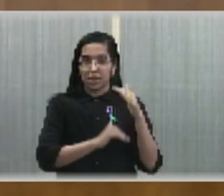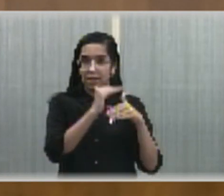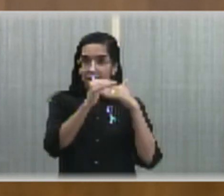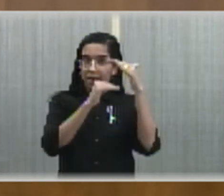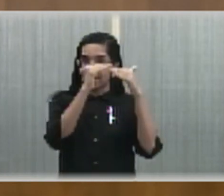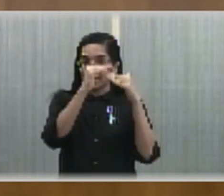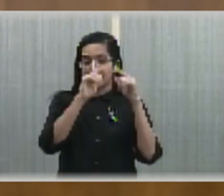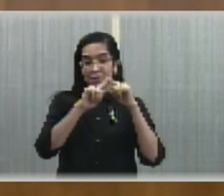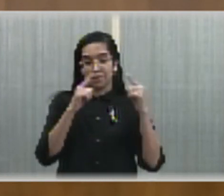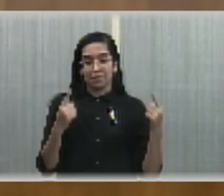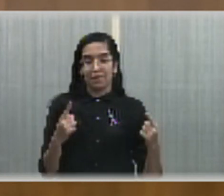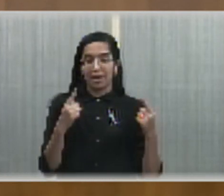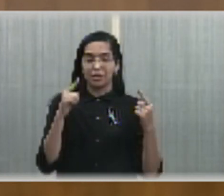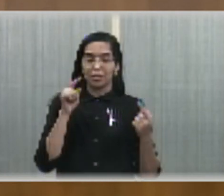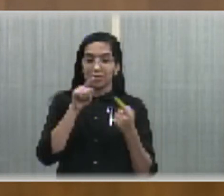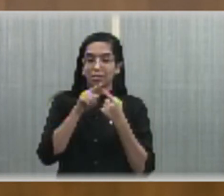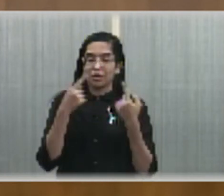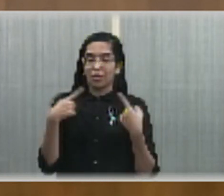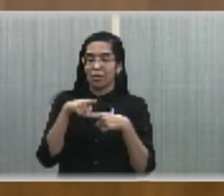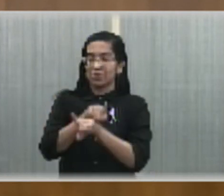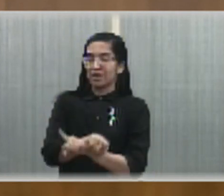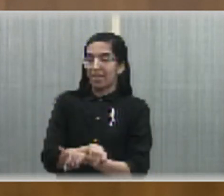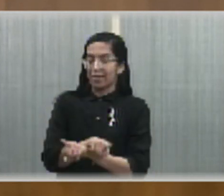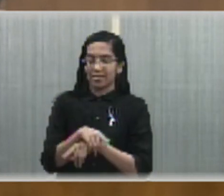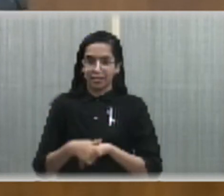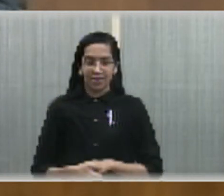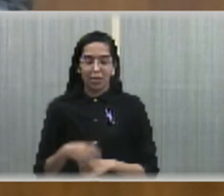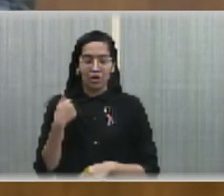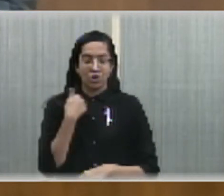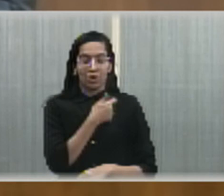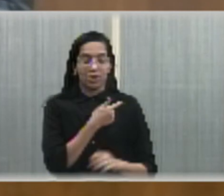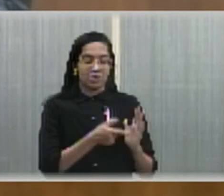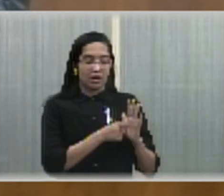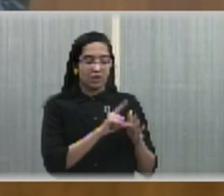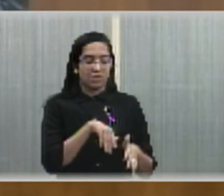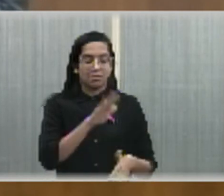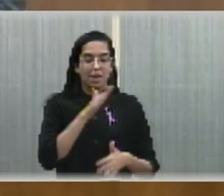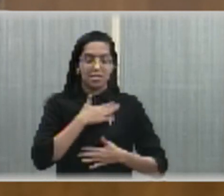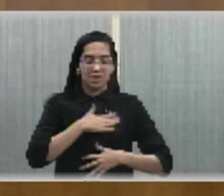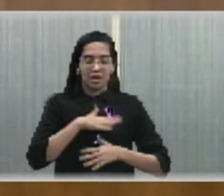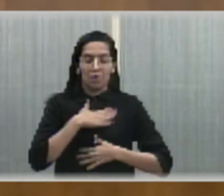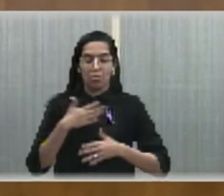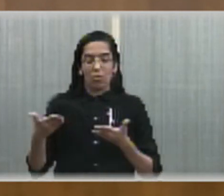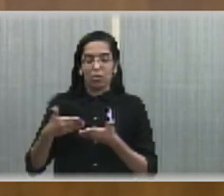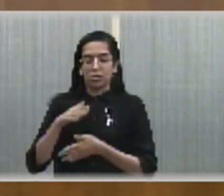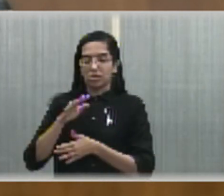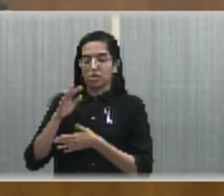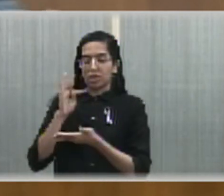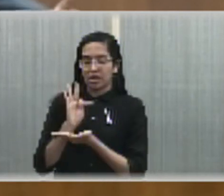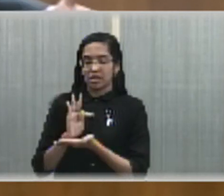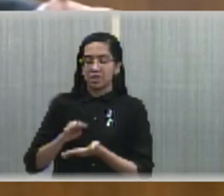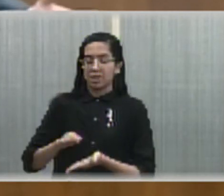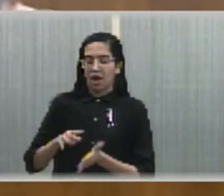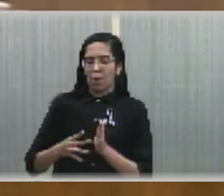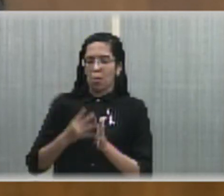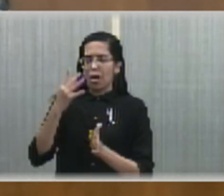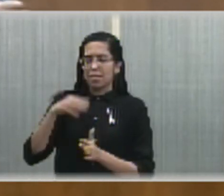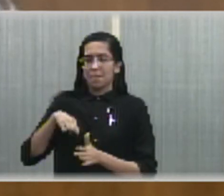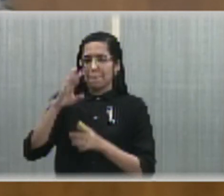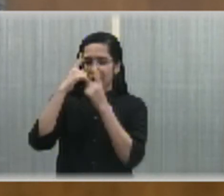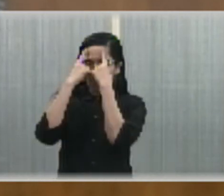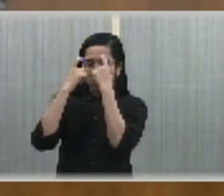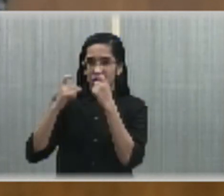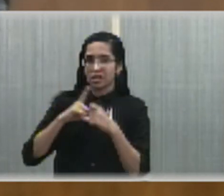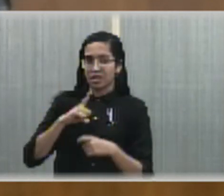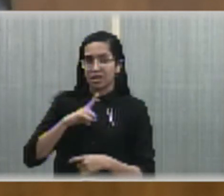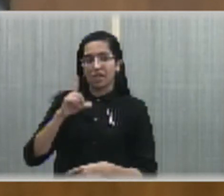sentido errado. Nós éramos o mais pacato, hoje Teresina é a quarta mais violenta. É o resultado